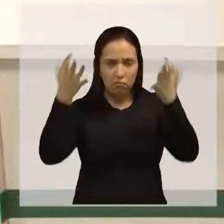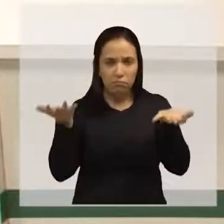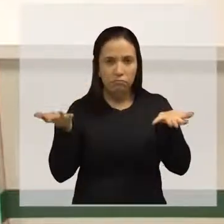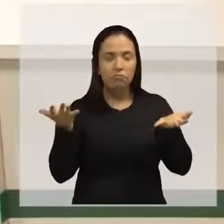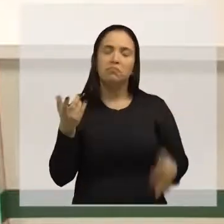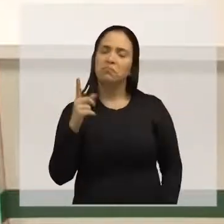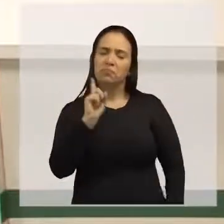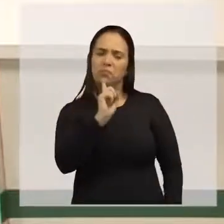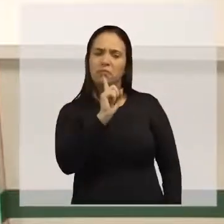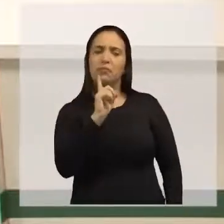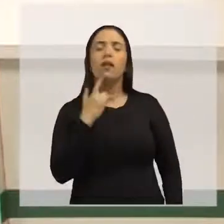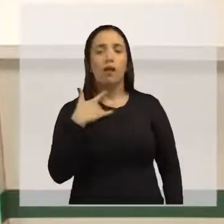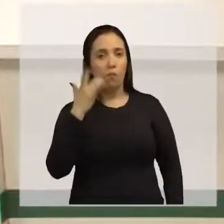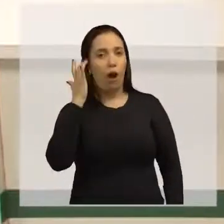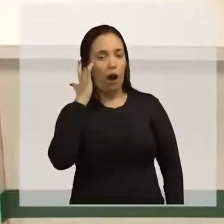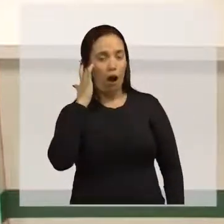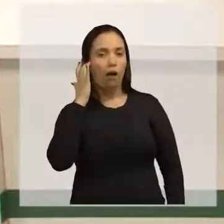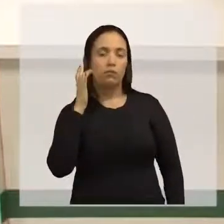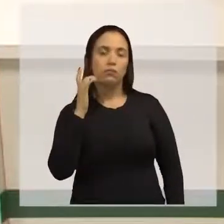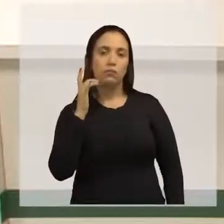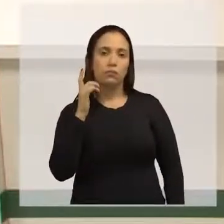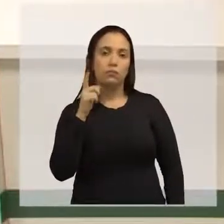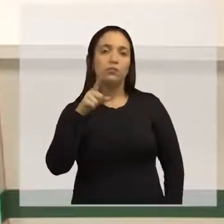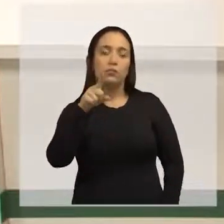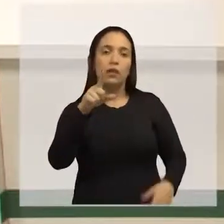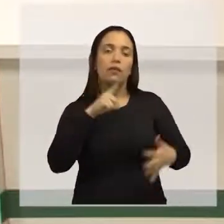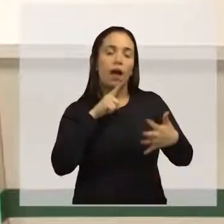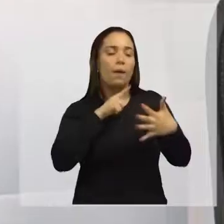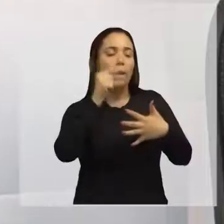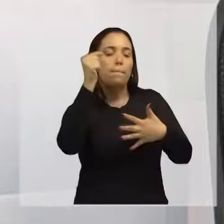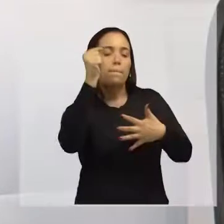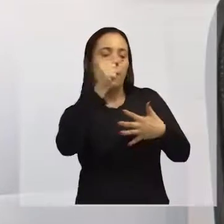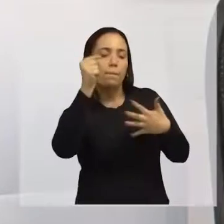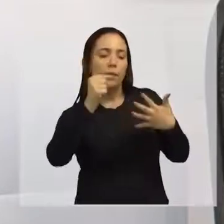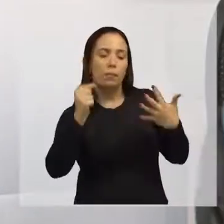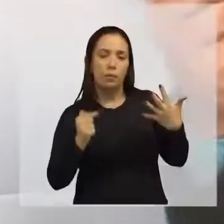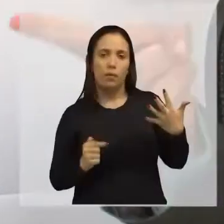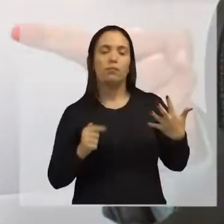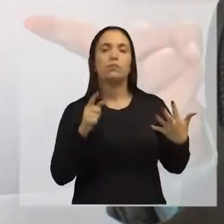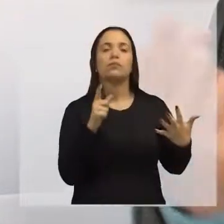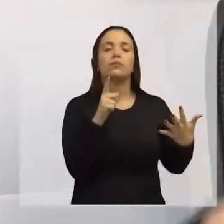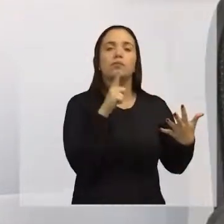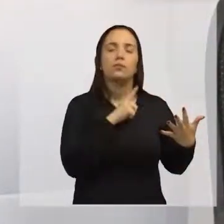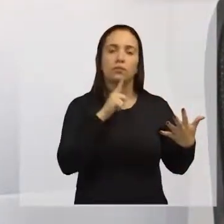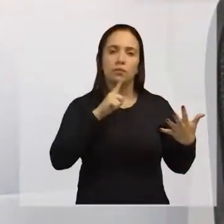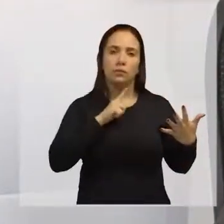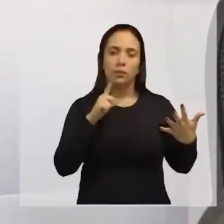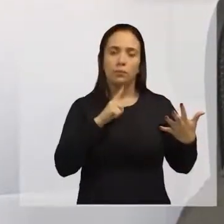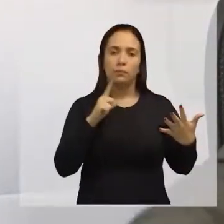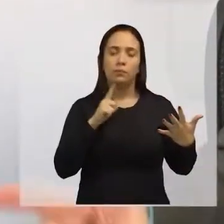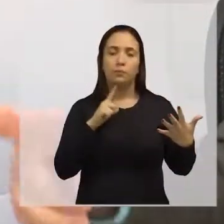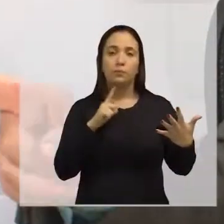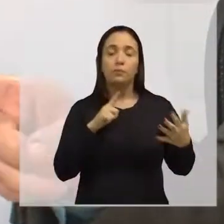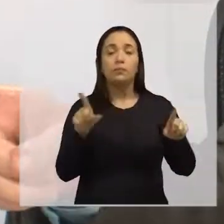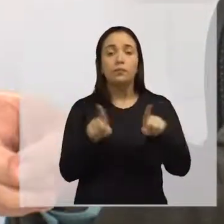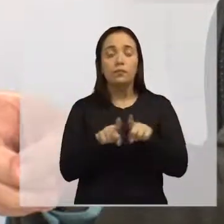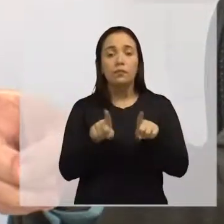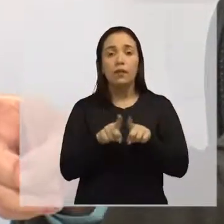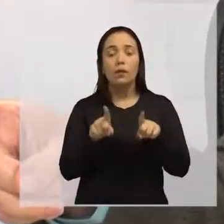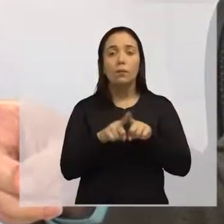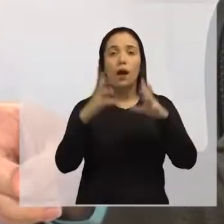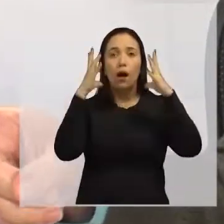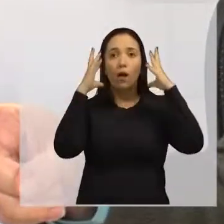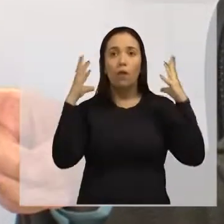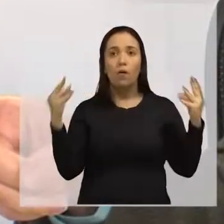acho que não. Ele é simbólico. O 7-1, na minha avaliação, é simbólica. Tanto também, como logo em seguida a derrota da Holanda,